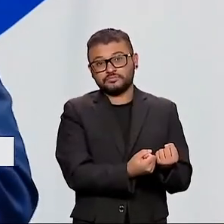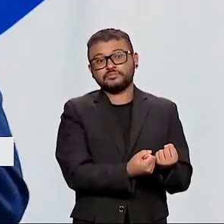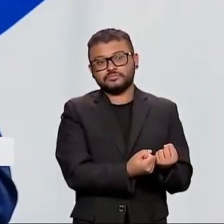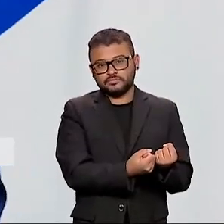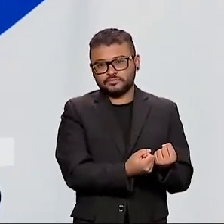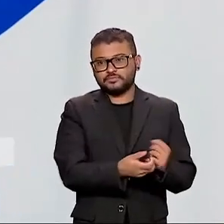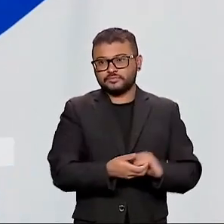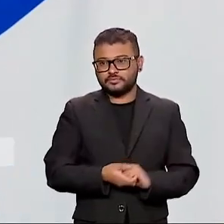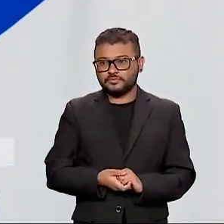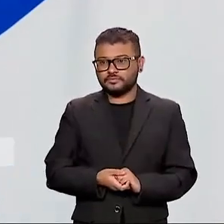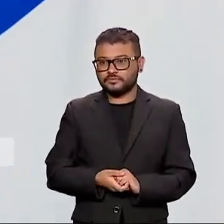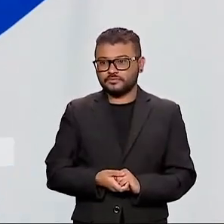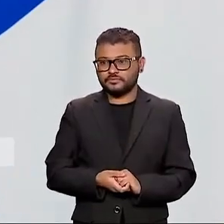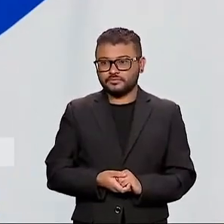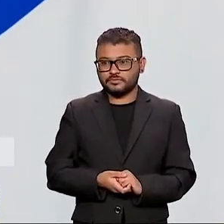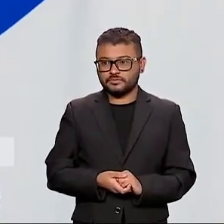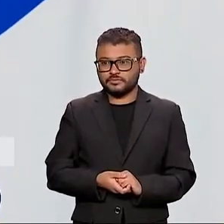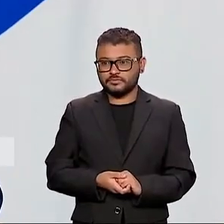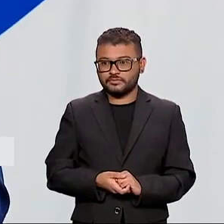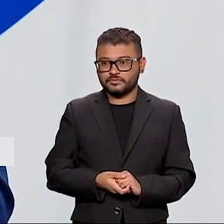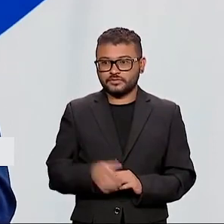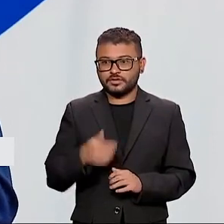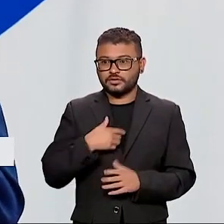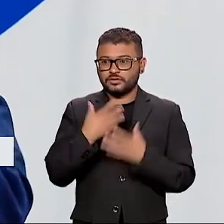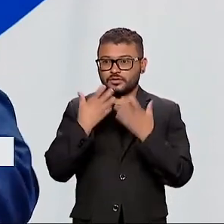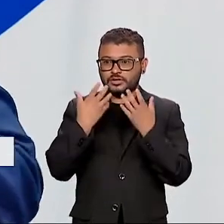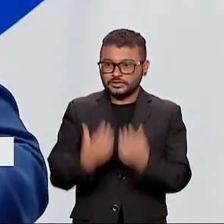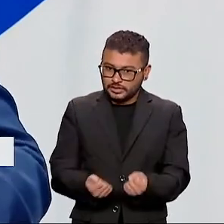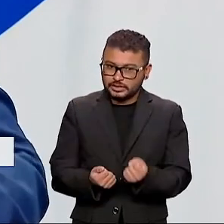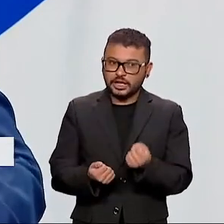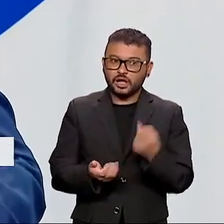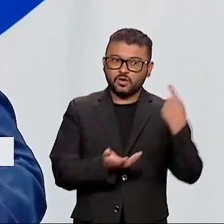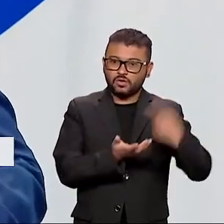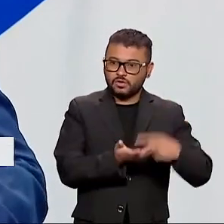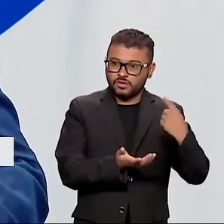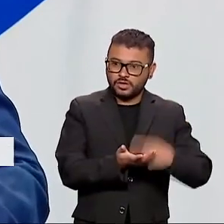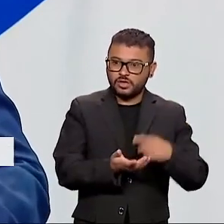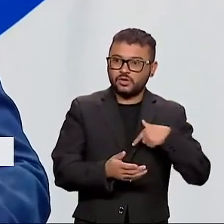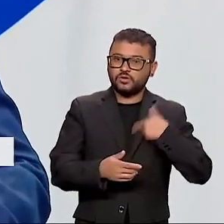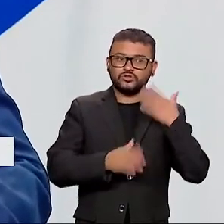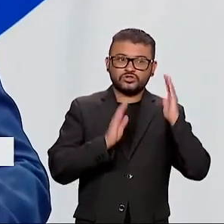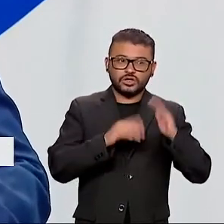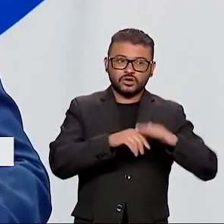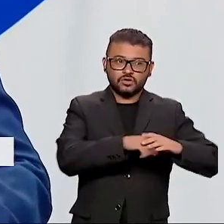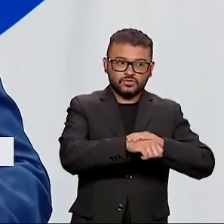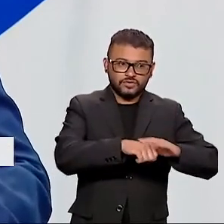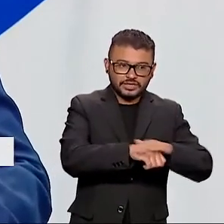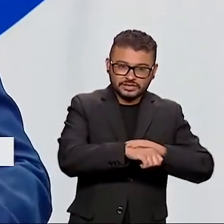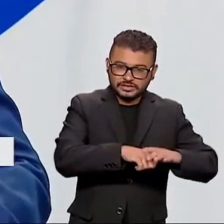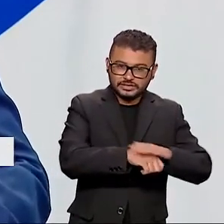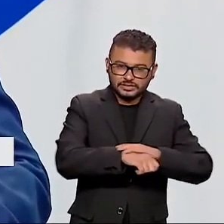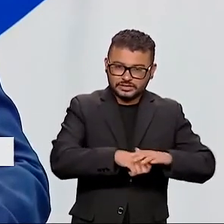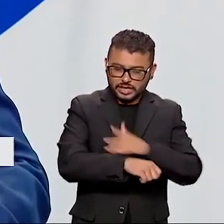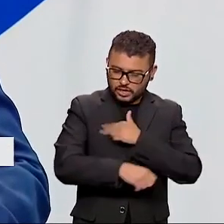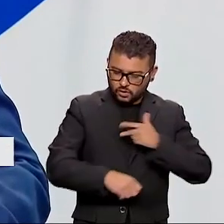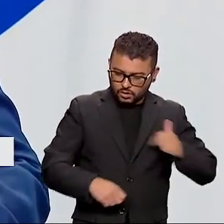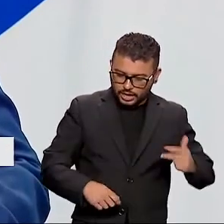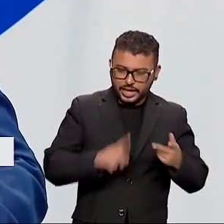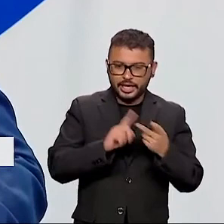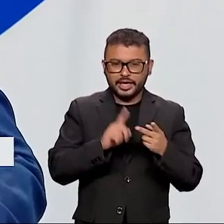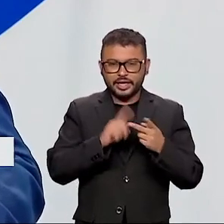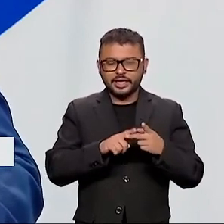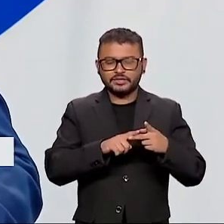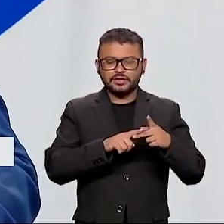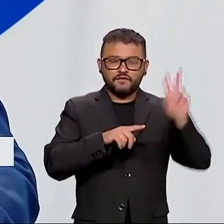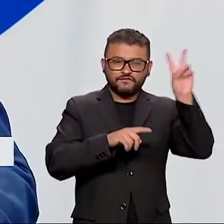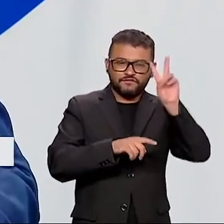Então, eu vou esperar esse momento. Eu, no G7, conversei com a Indonésia, conversei com a China, conversei com a Índia, conversei com o